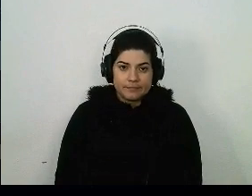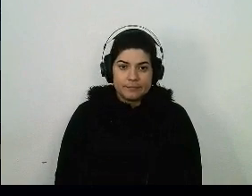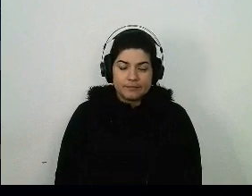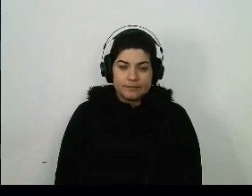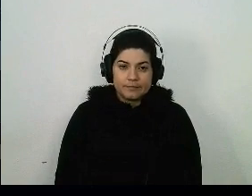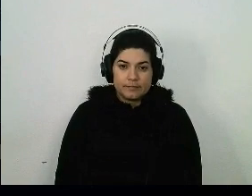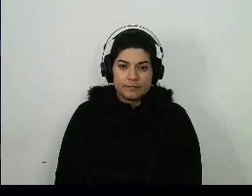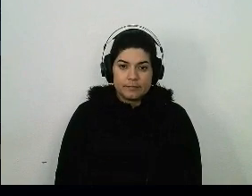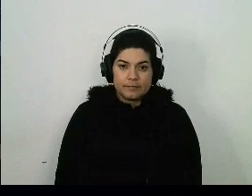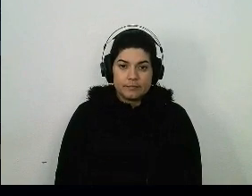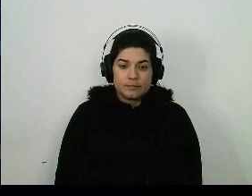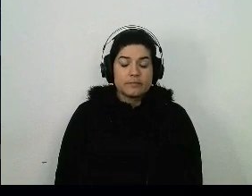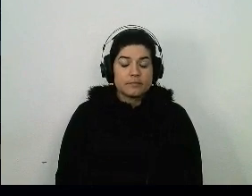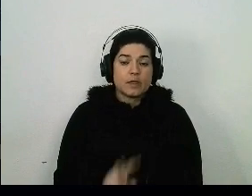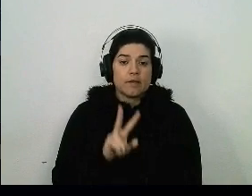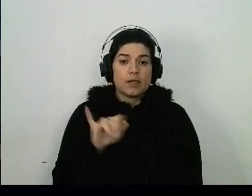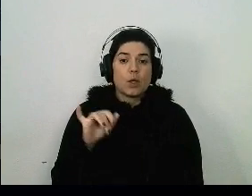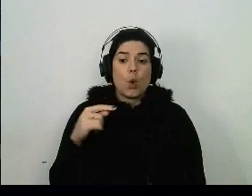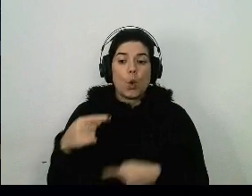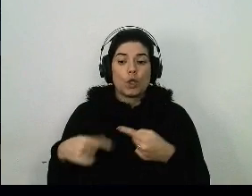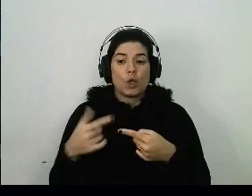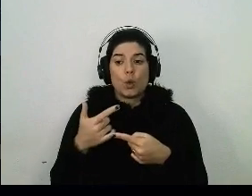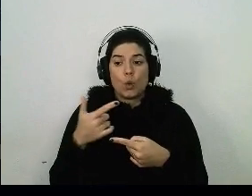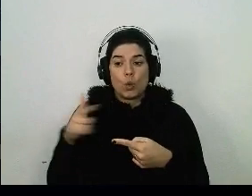Vou rodar uma outra query.